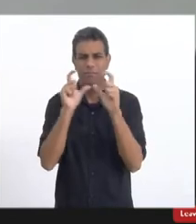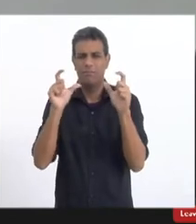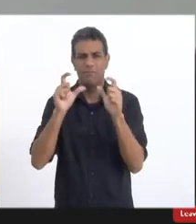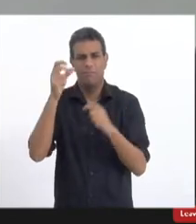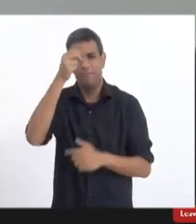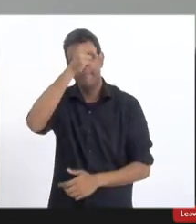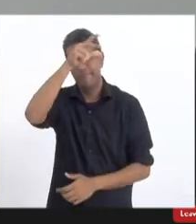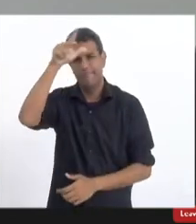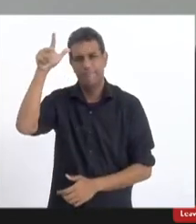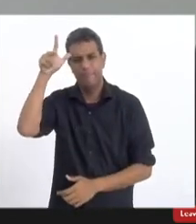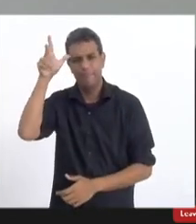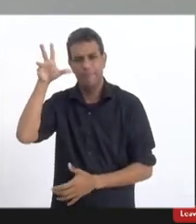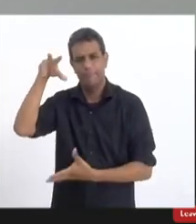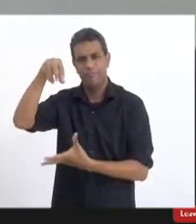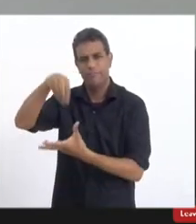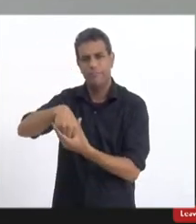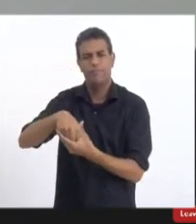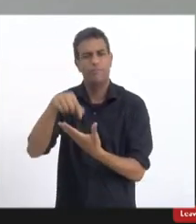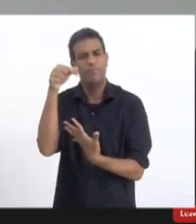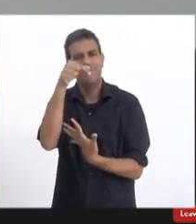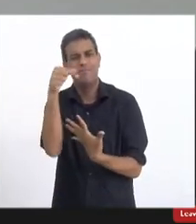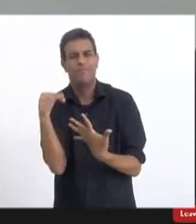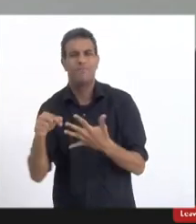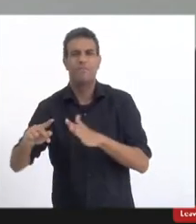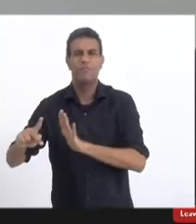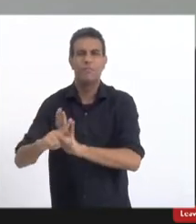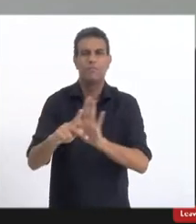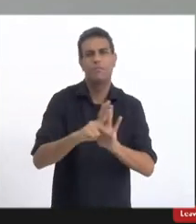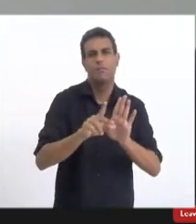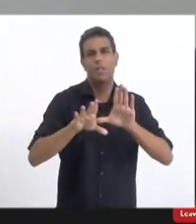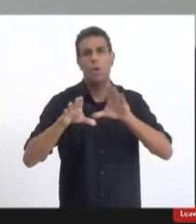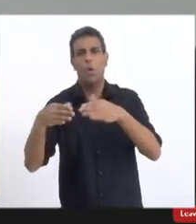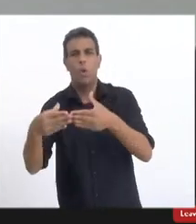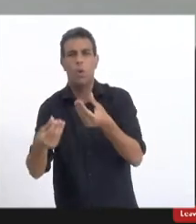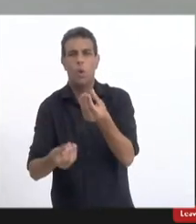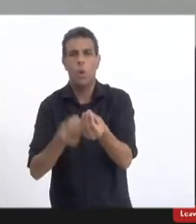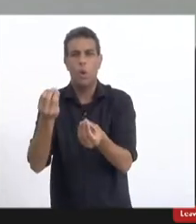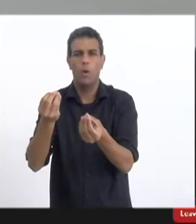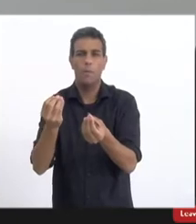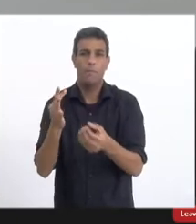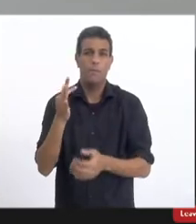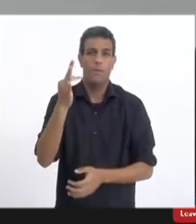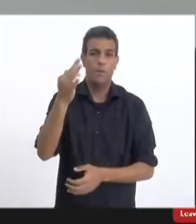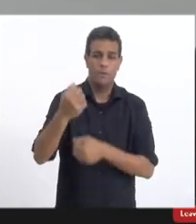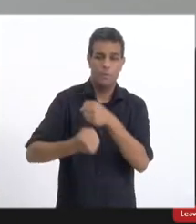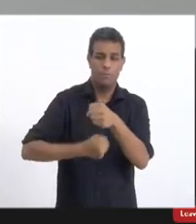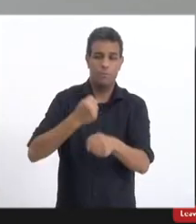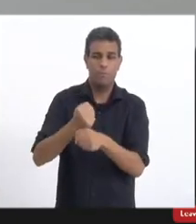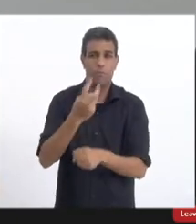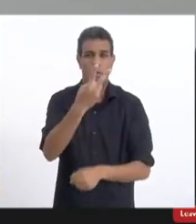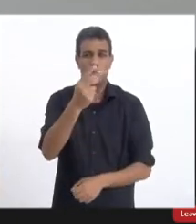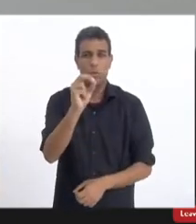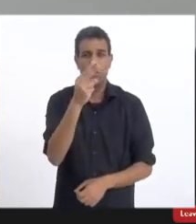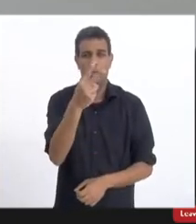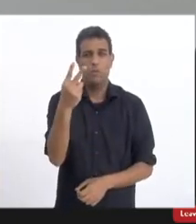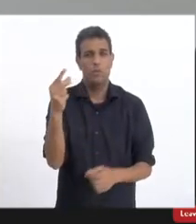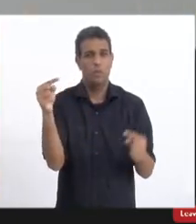Municipal em questões orçamentárias, e aí a gente vai poder contar em 2022 com um avanço